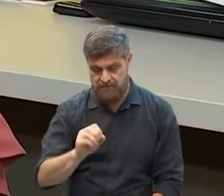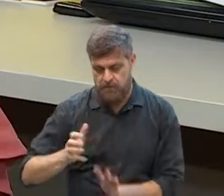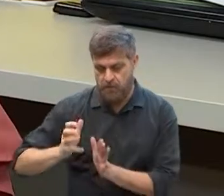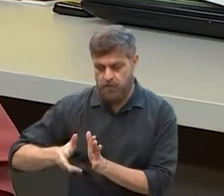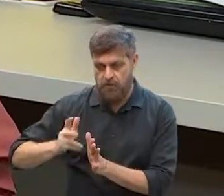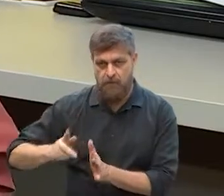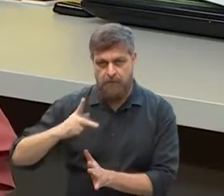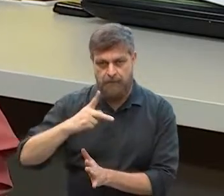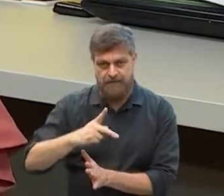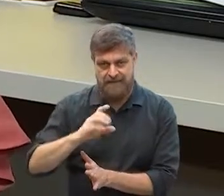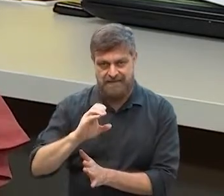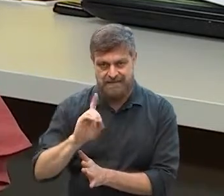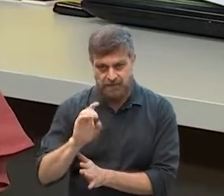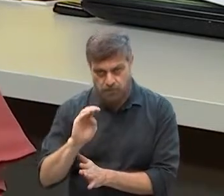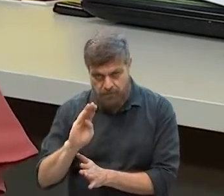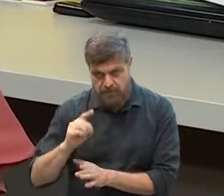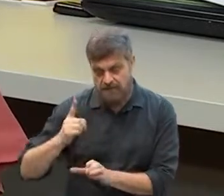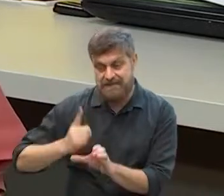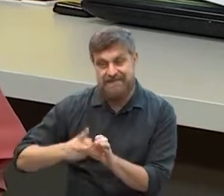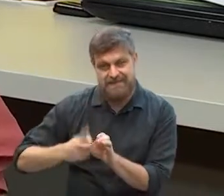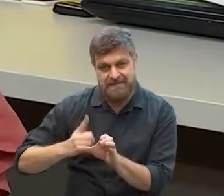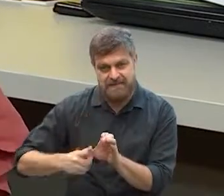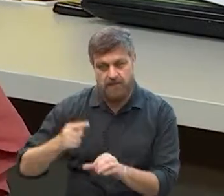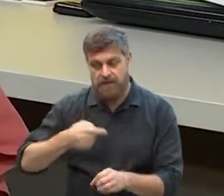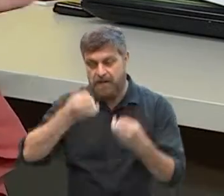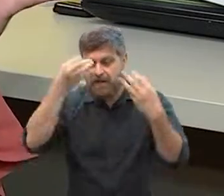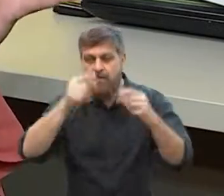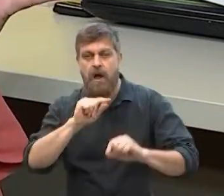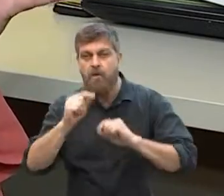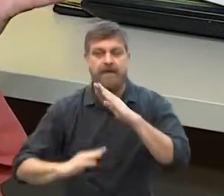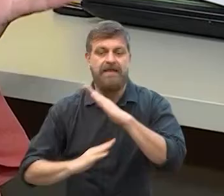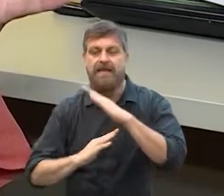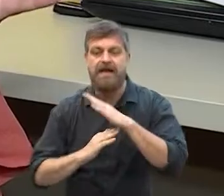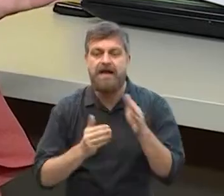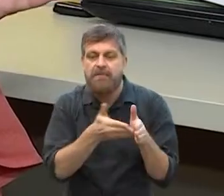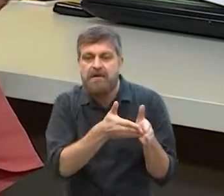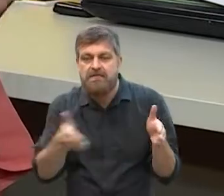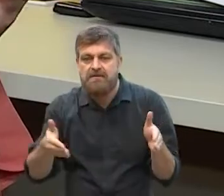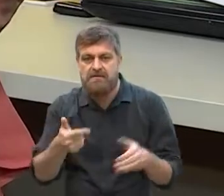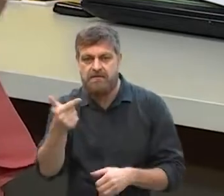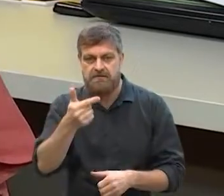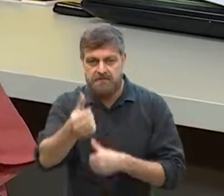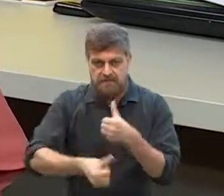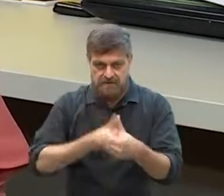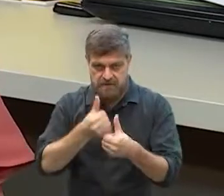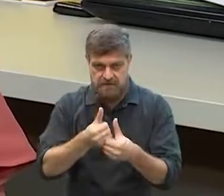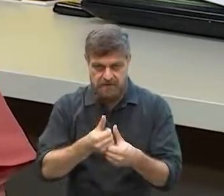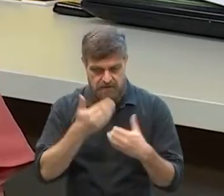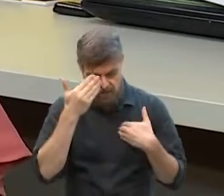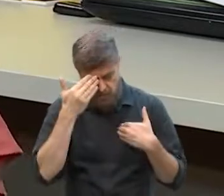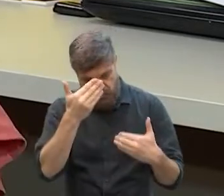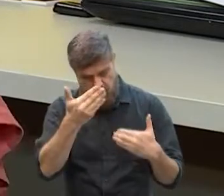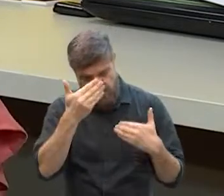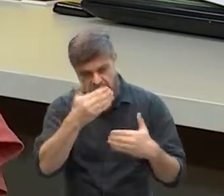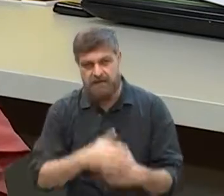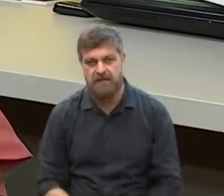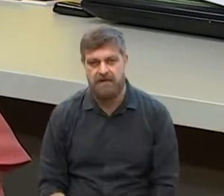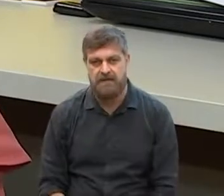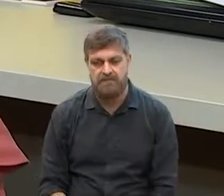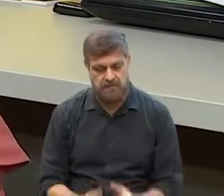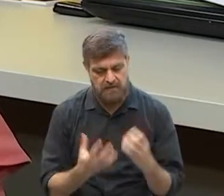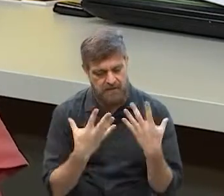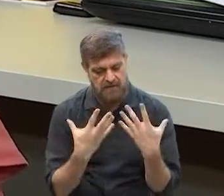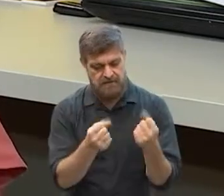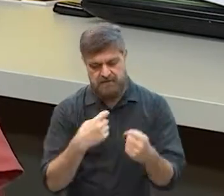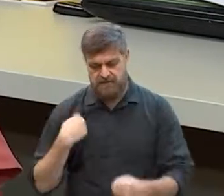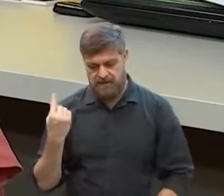para conversar, falar um pouquinho do que está acontecendo na casa, principalmente nesse segundo semestre. Vereador, obrigada, viu, por abrir as